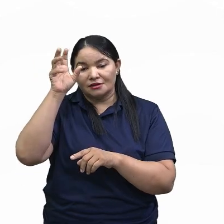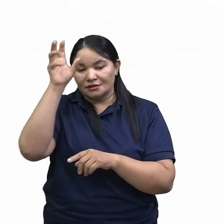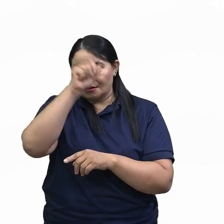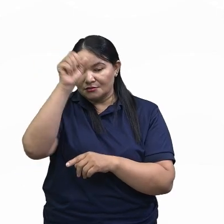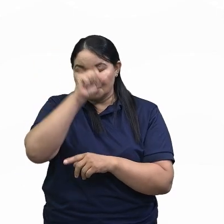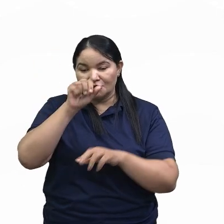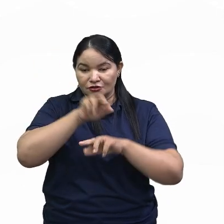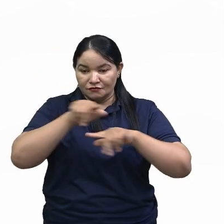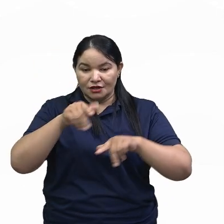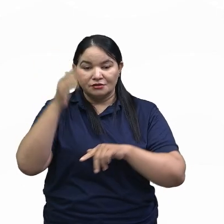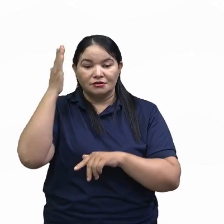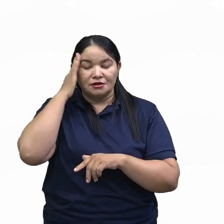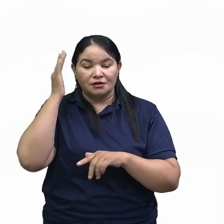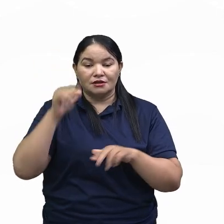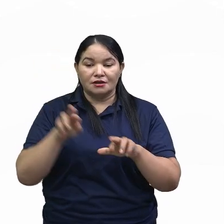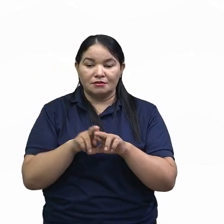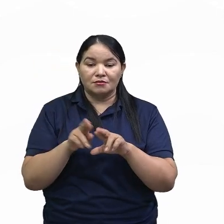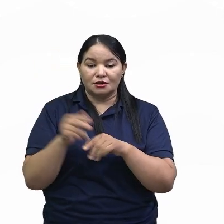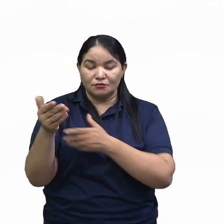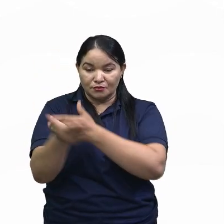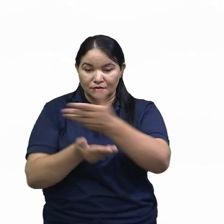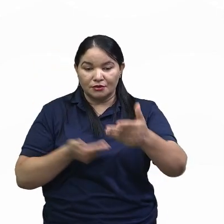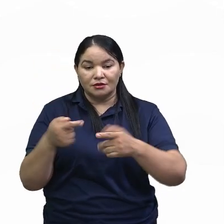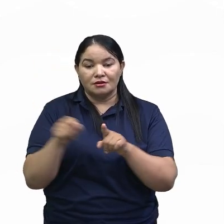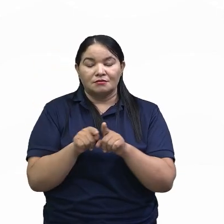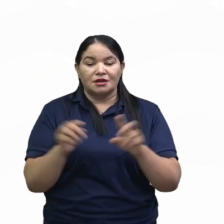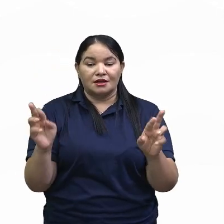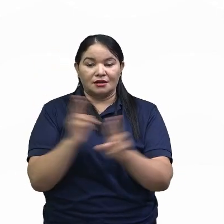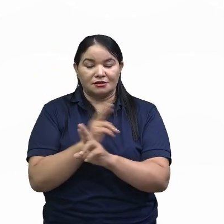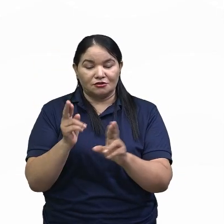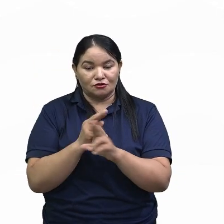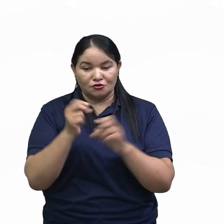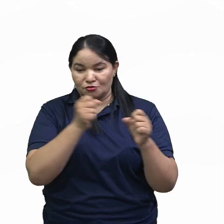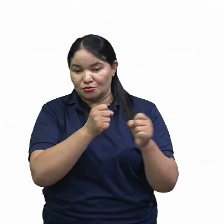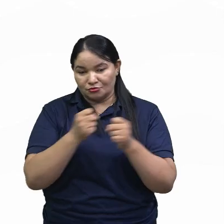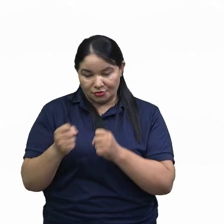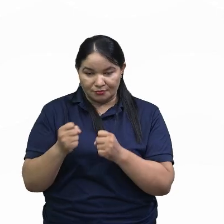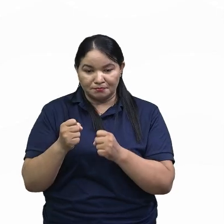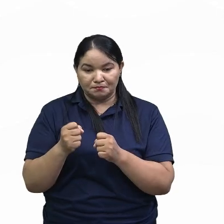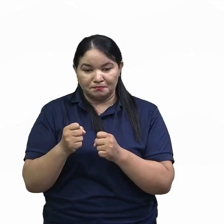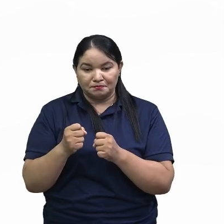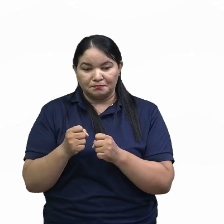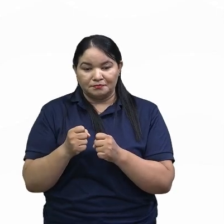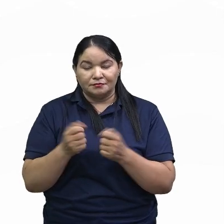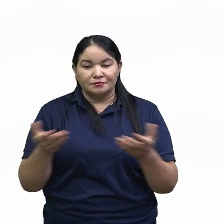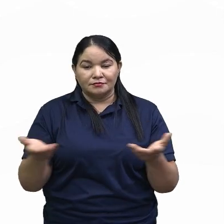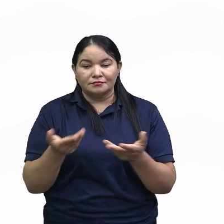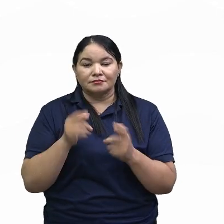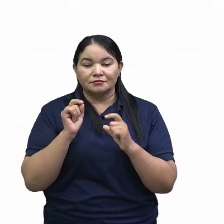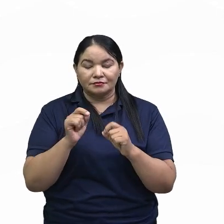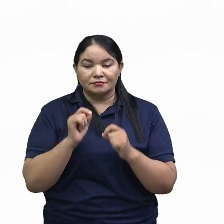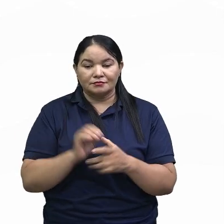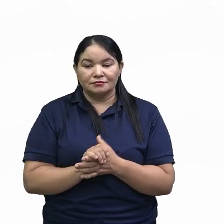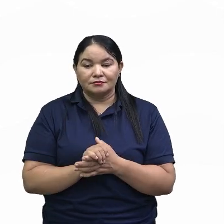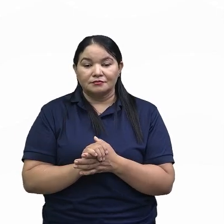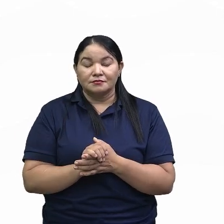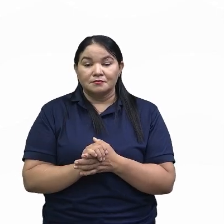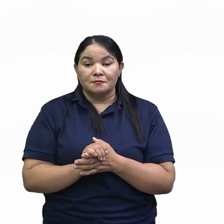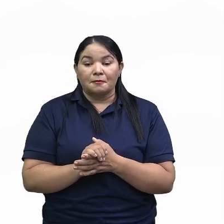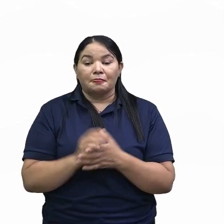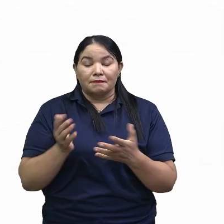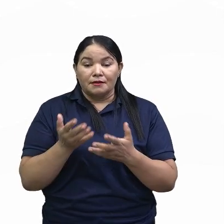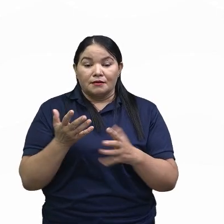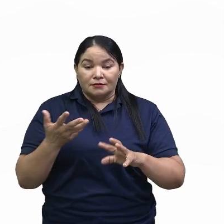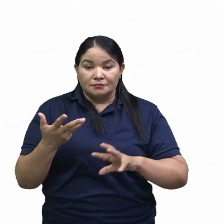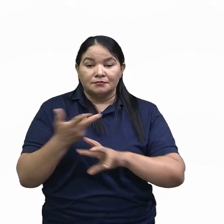superação das relações de poder desiguais. Então, a grande sacada aqui da